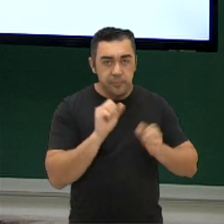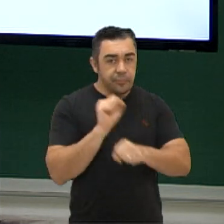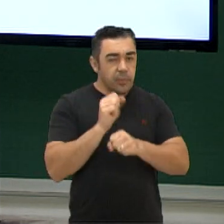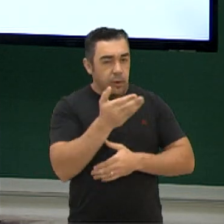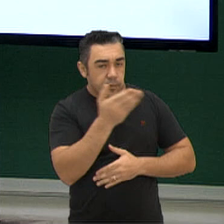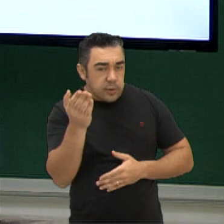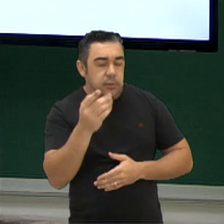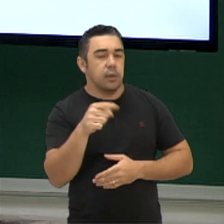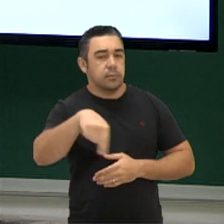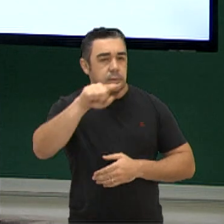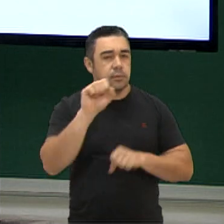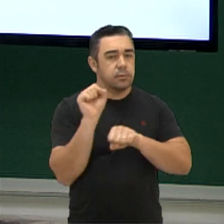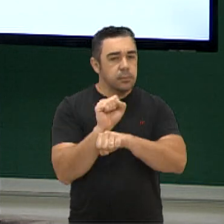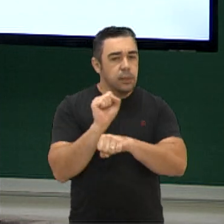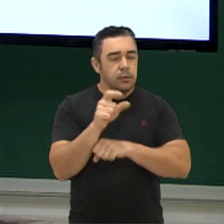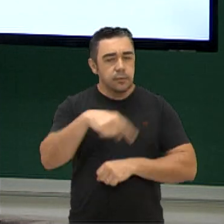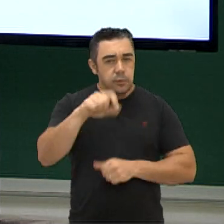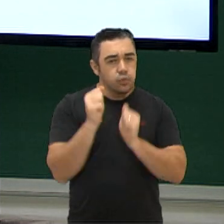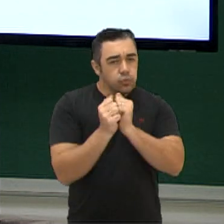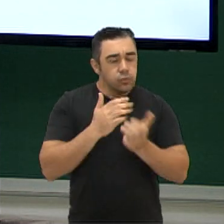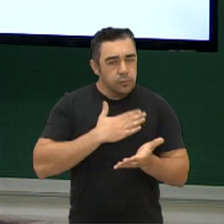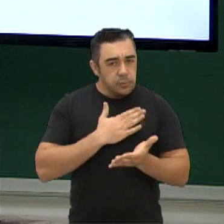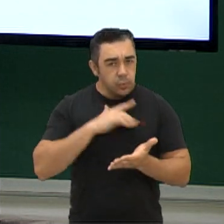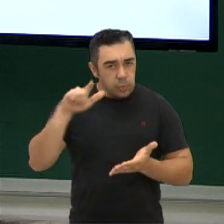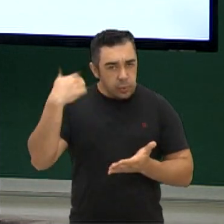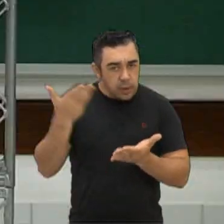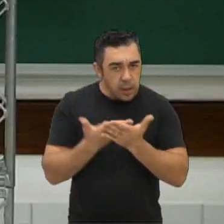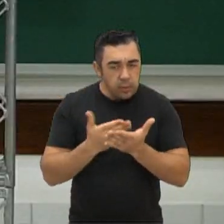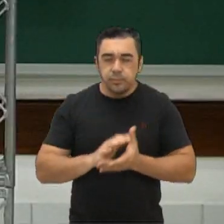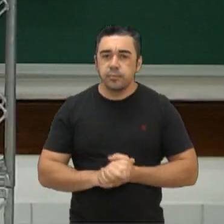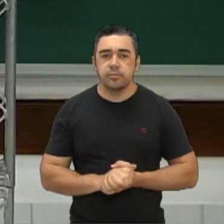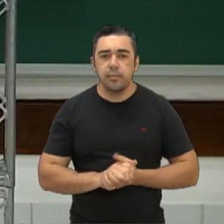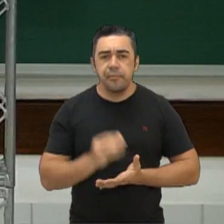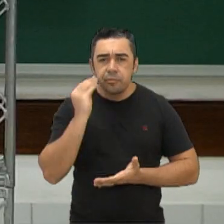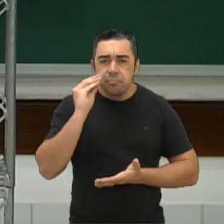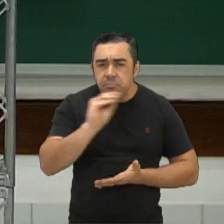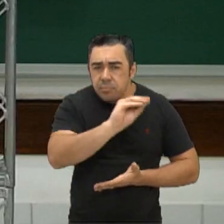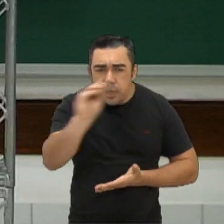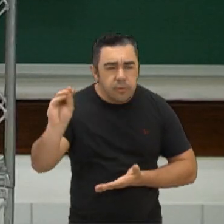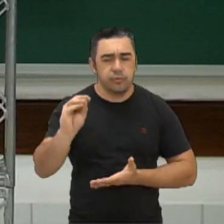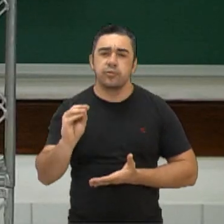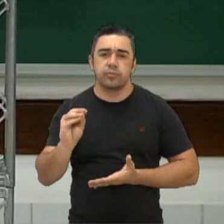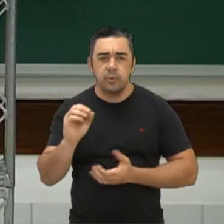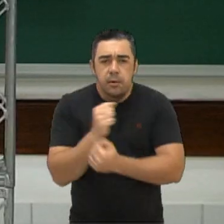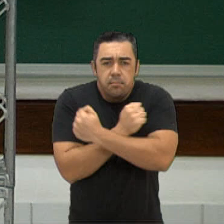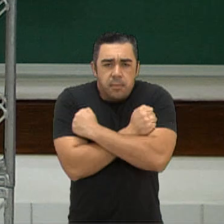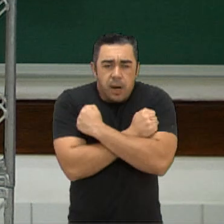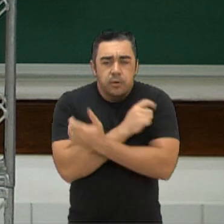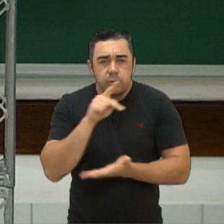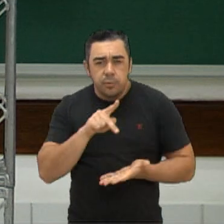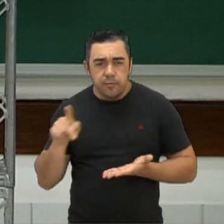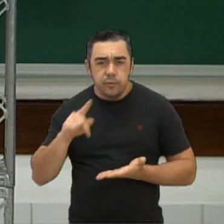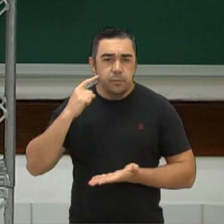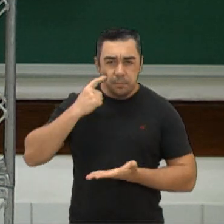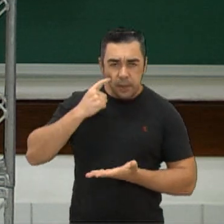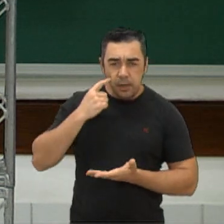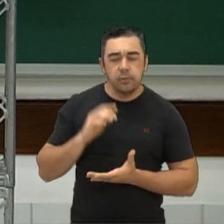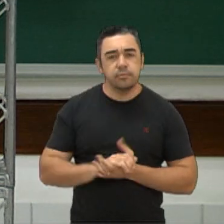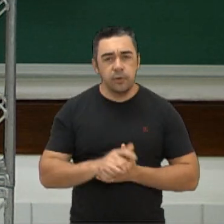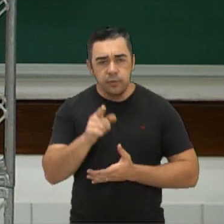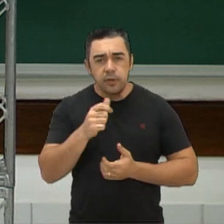vocês, quero a presença de vocês aqui junto comigo na próxima aula. Tudo bem? Um beijo grande para vocês, um abraço do professor Paulo,